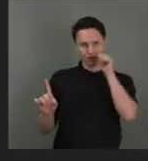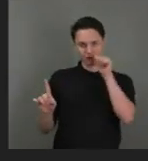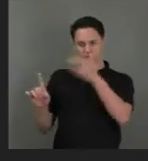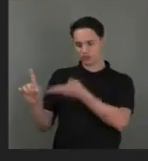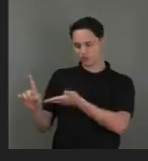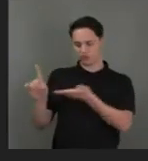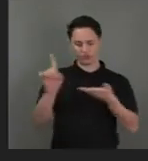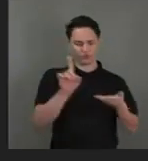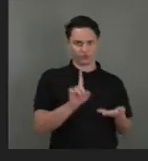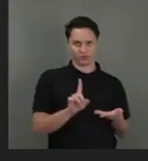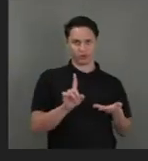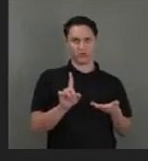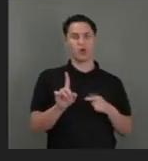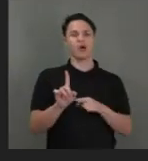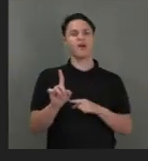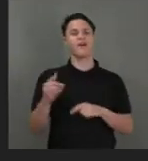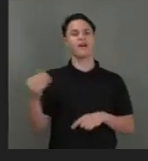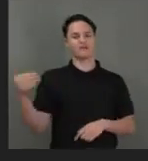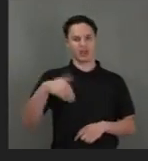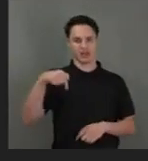senador Sérgio Moro.